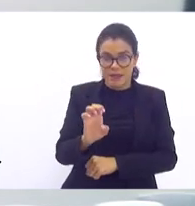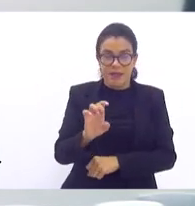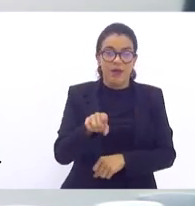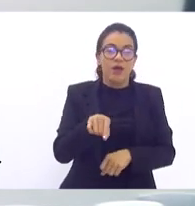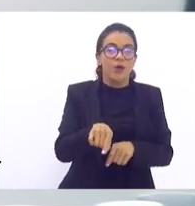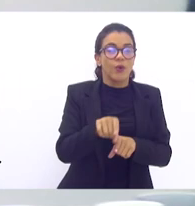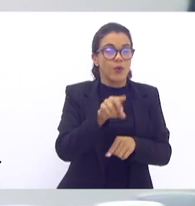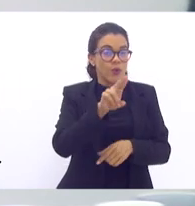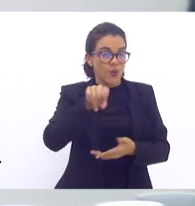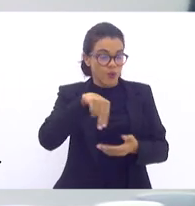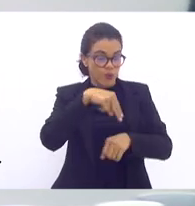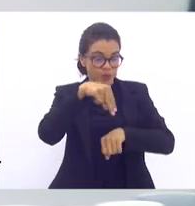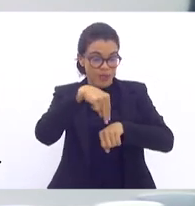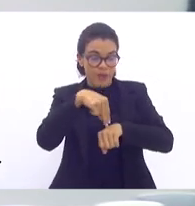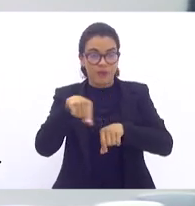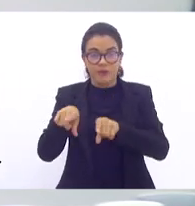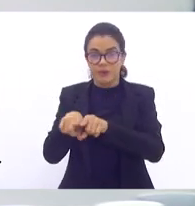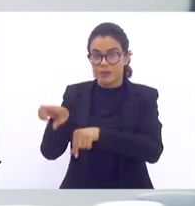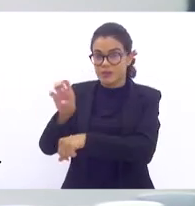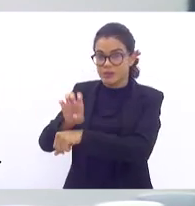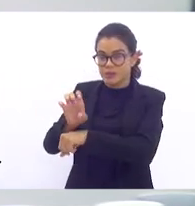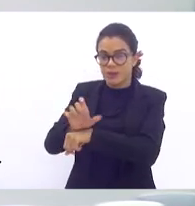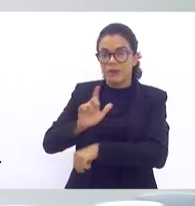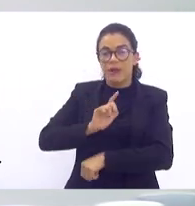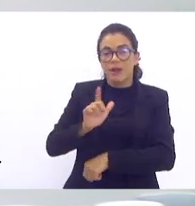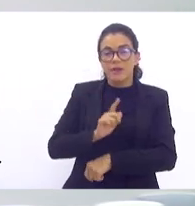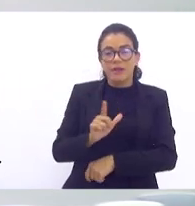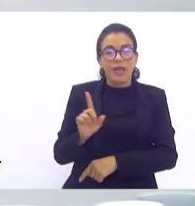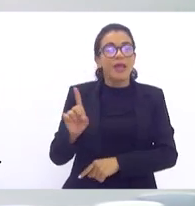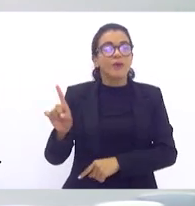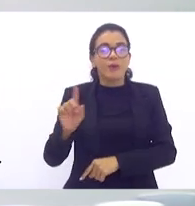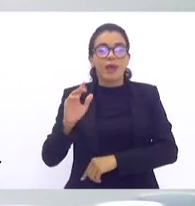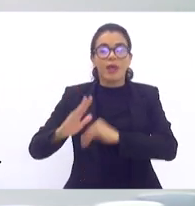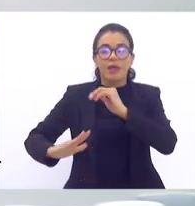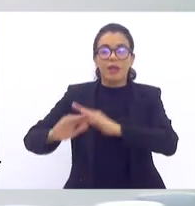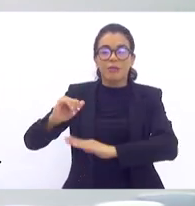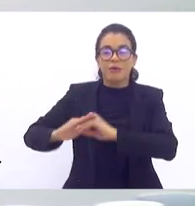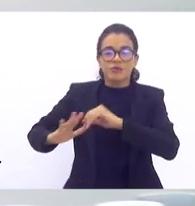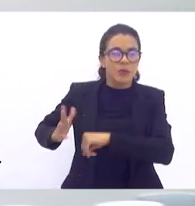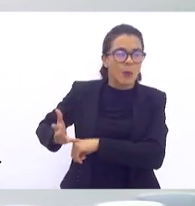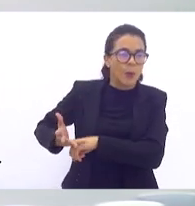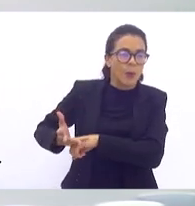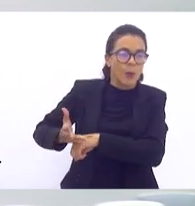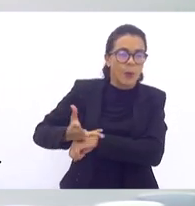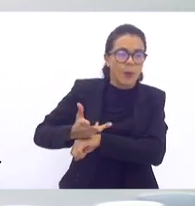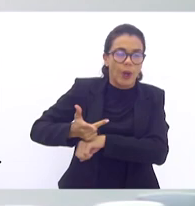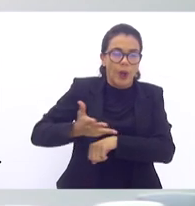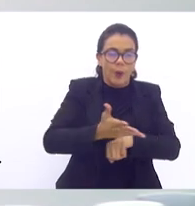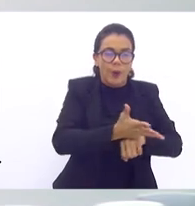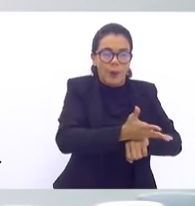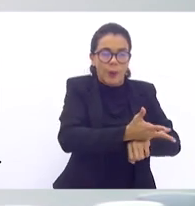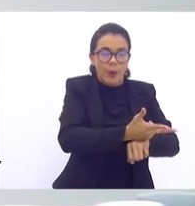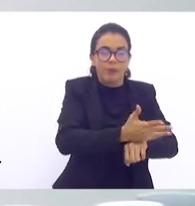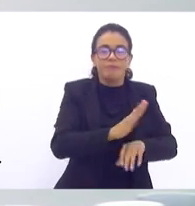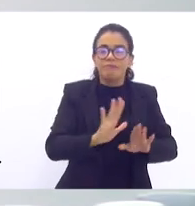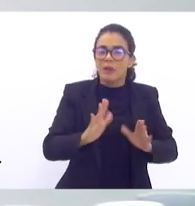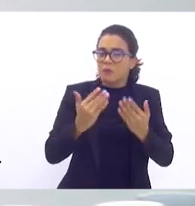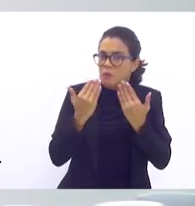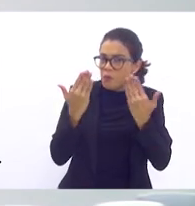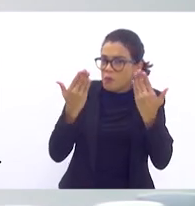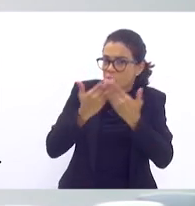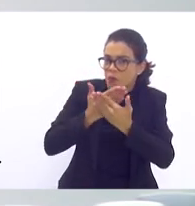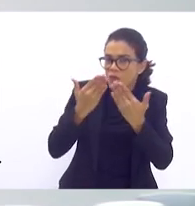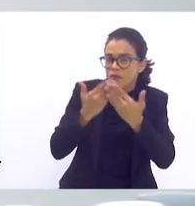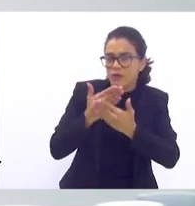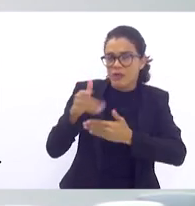Estado e o Tribunal de Contas da União tem técnicos super qualificados mas eu não vejo esses técnicos